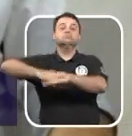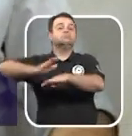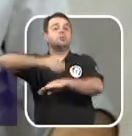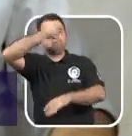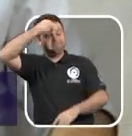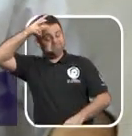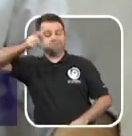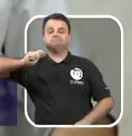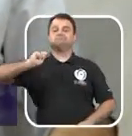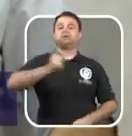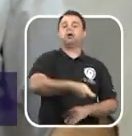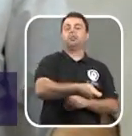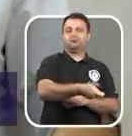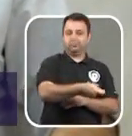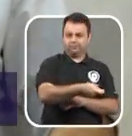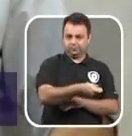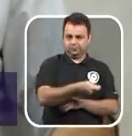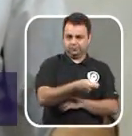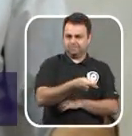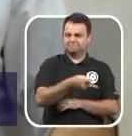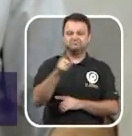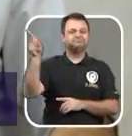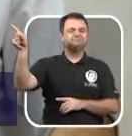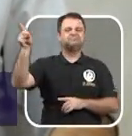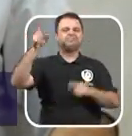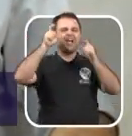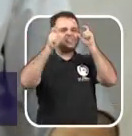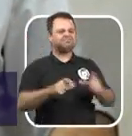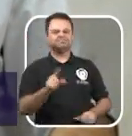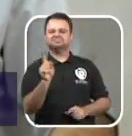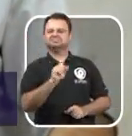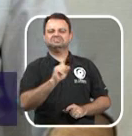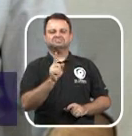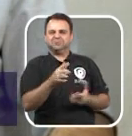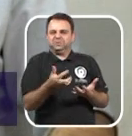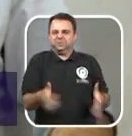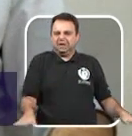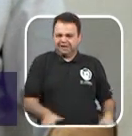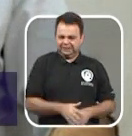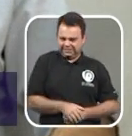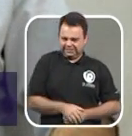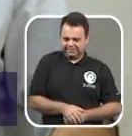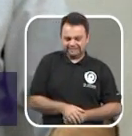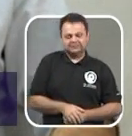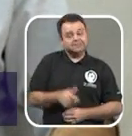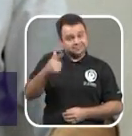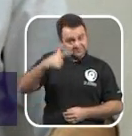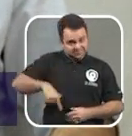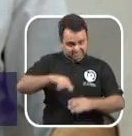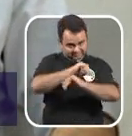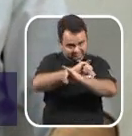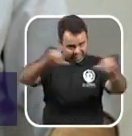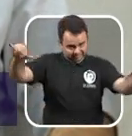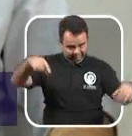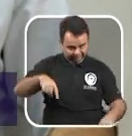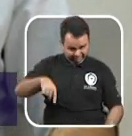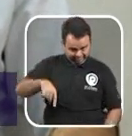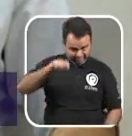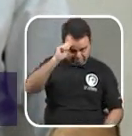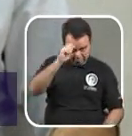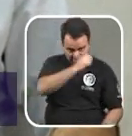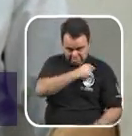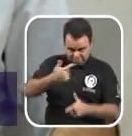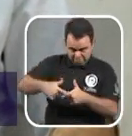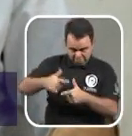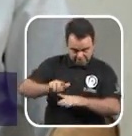né? Mas me parece que não tem apreço por essa proposta, que eu repito, assim, a terceirização não é só em Rio Preto, no Brasil é um